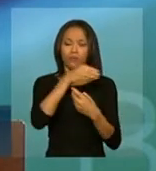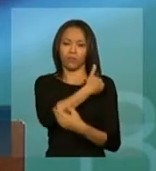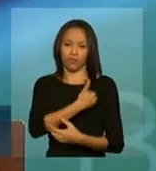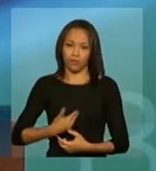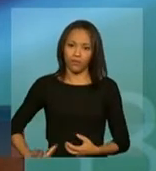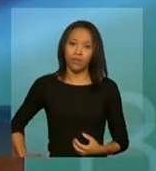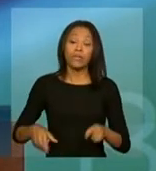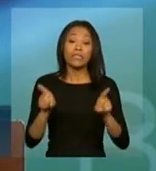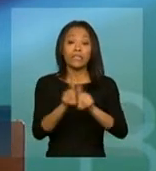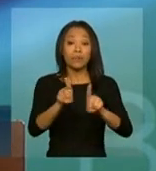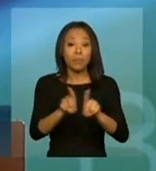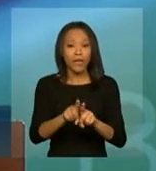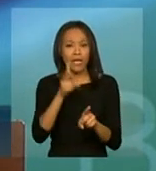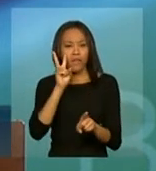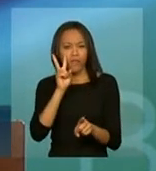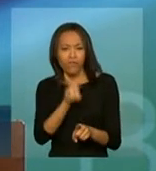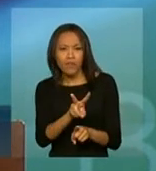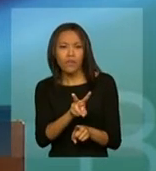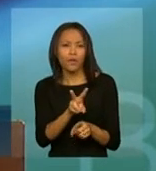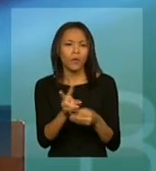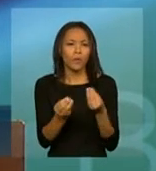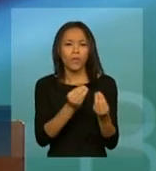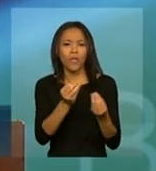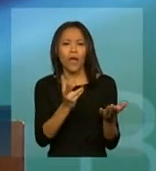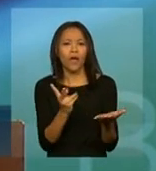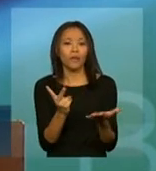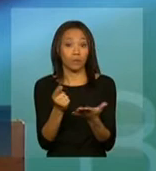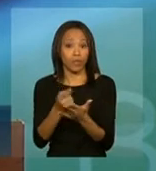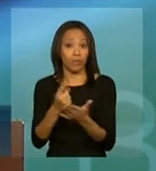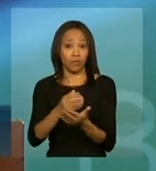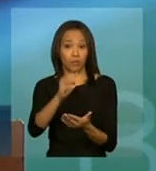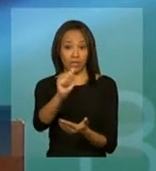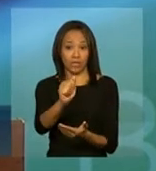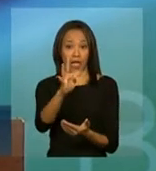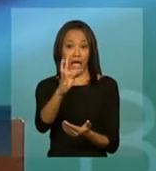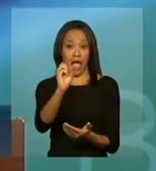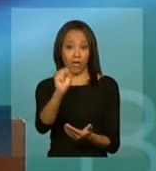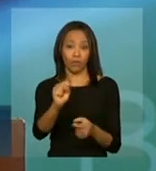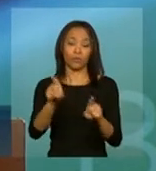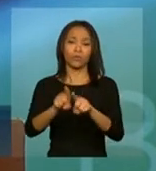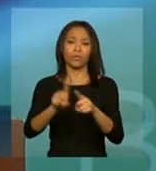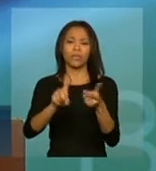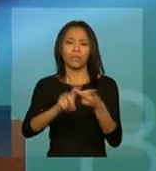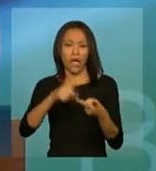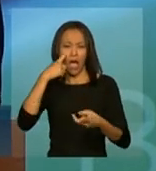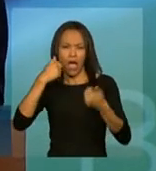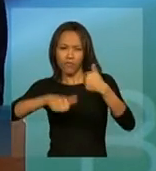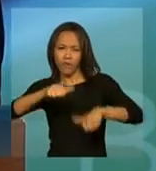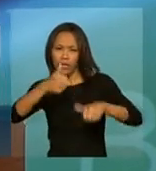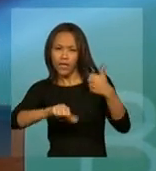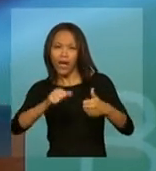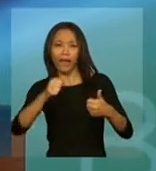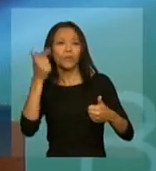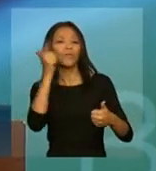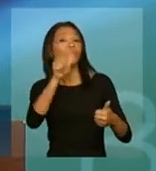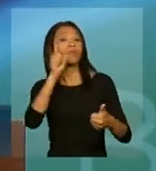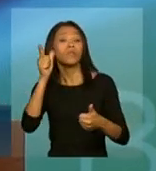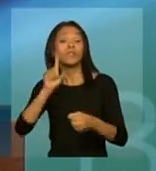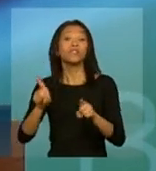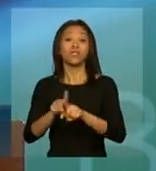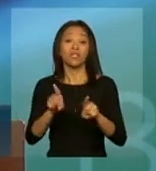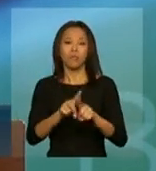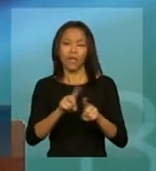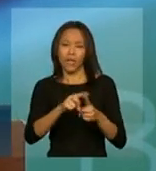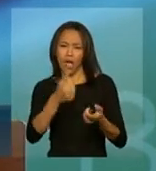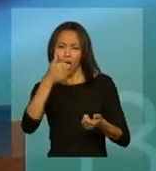a verificação prévia da constitucionalidade dos atos presidenciais, análise do mérito, da oportunidade e compatibilidade das propostas